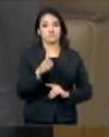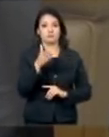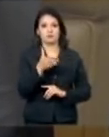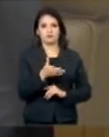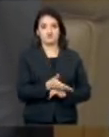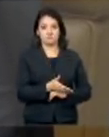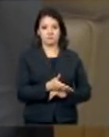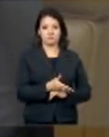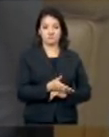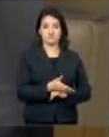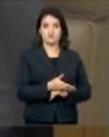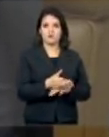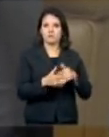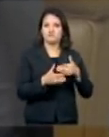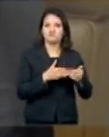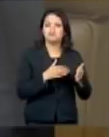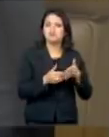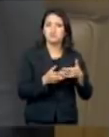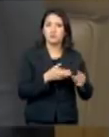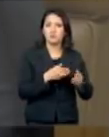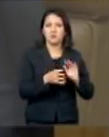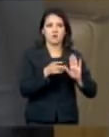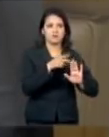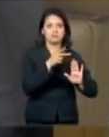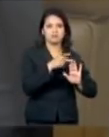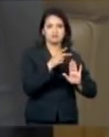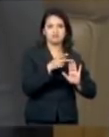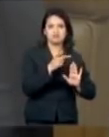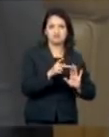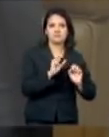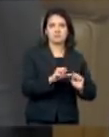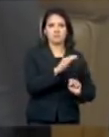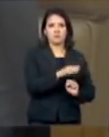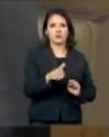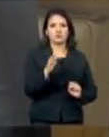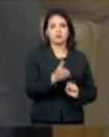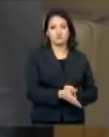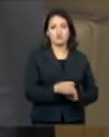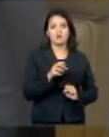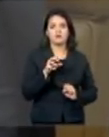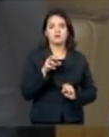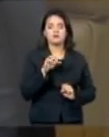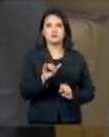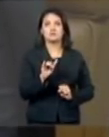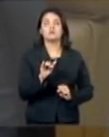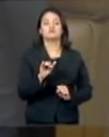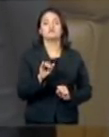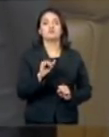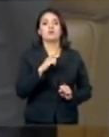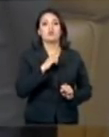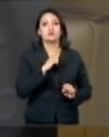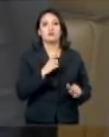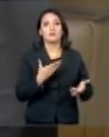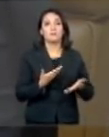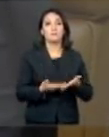medida de autoridade a iniciativa que importa impugnação a validade do ato